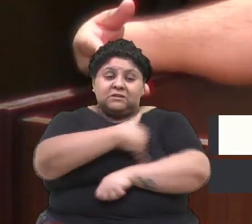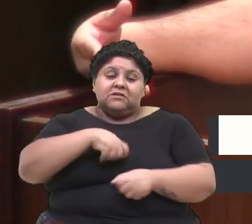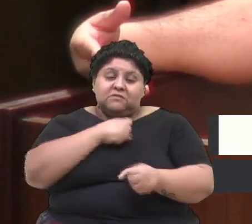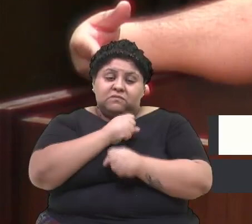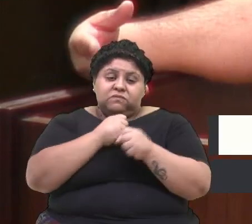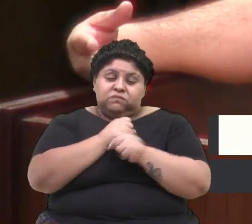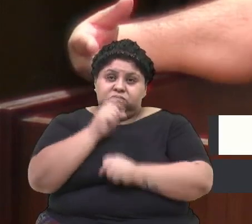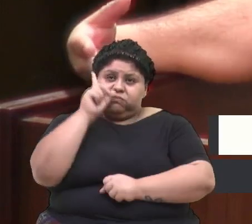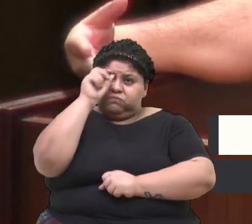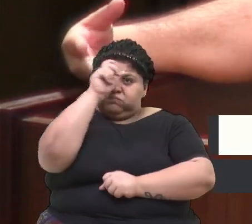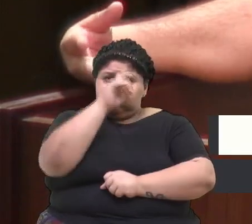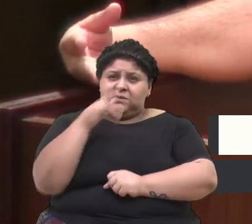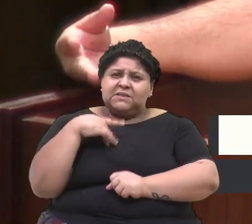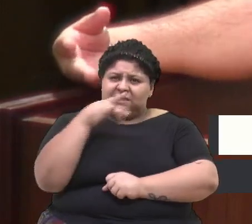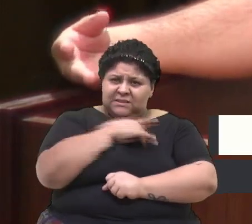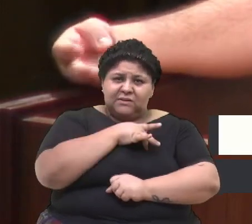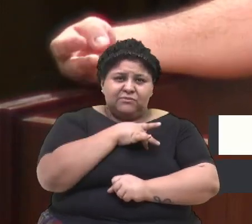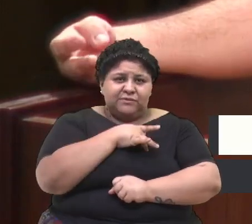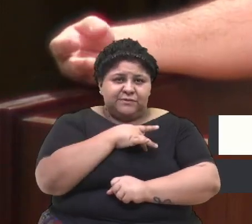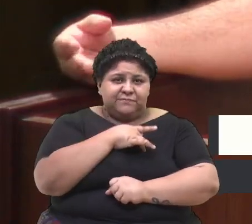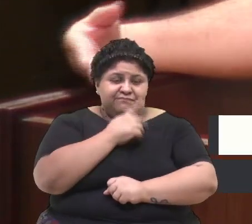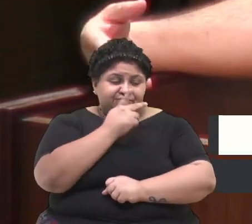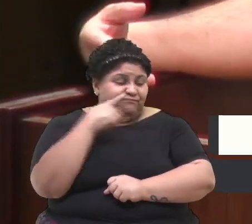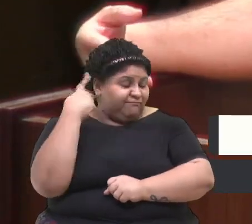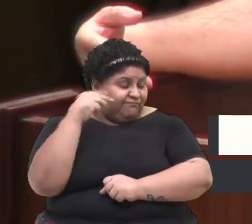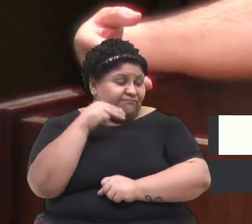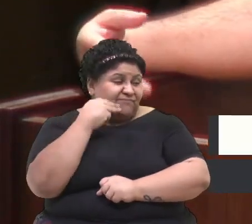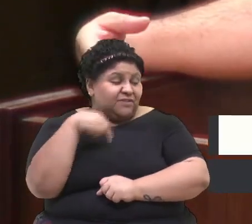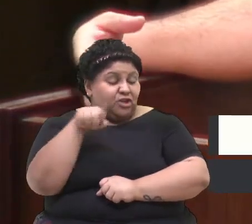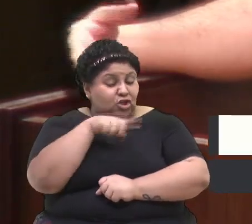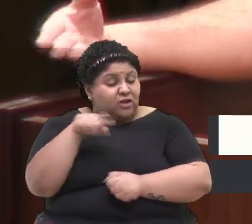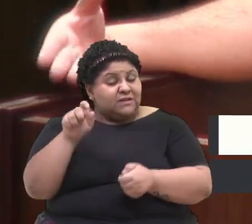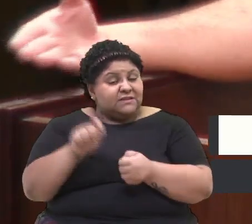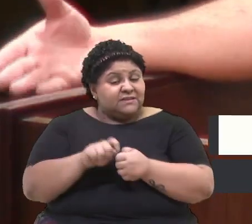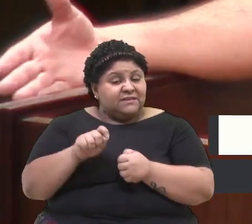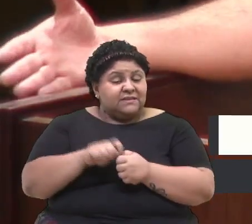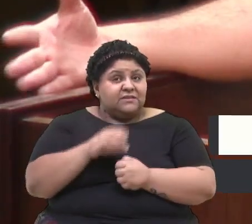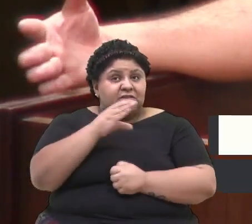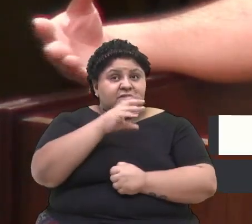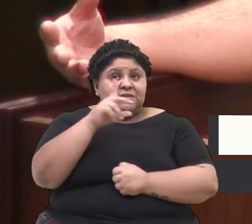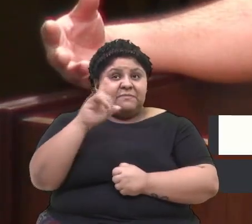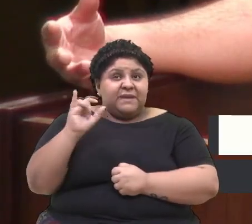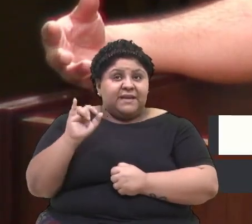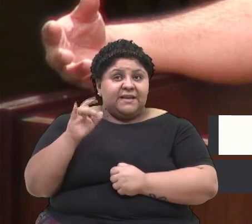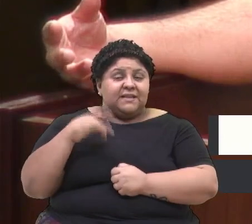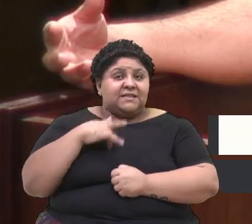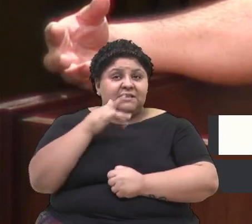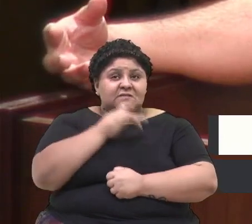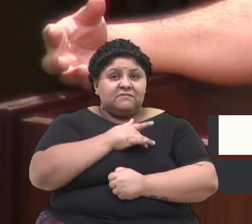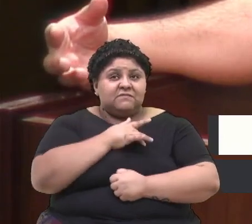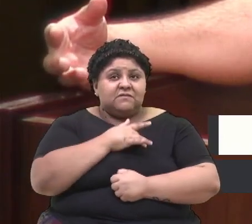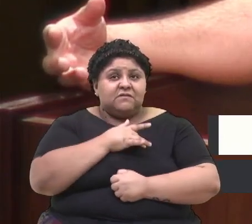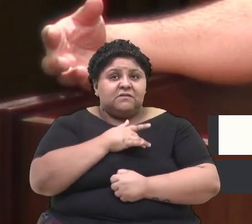na saúde, Marisol. Tanto é que nós fizemos a CPI da saúde.